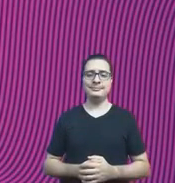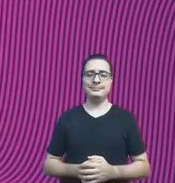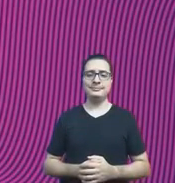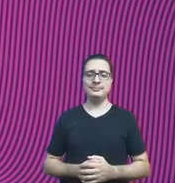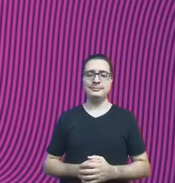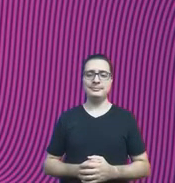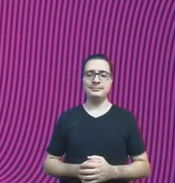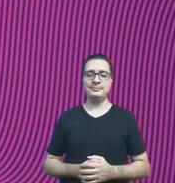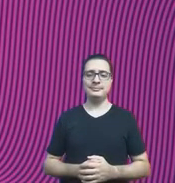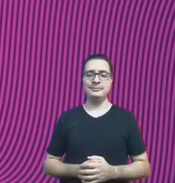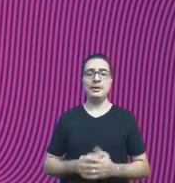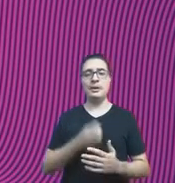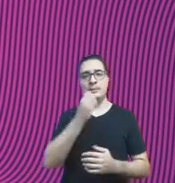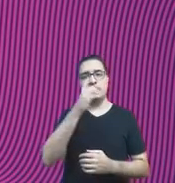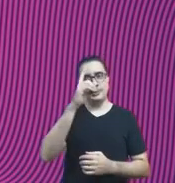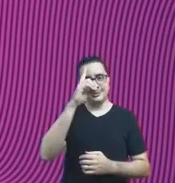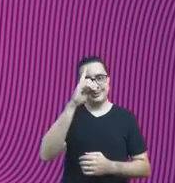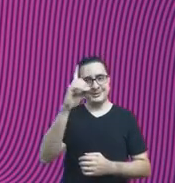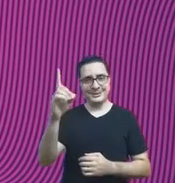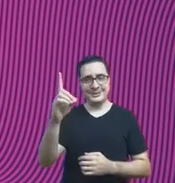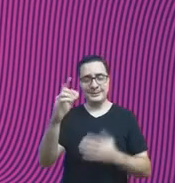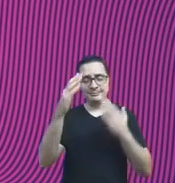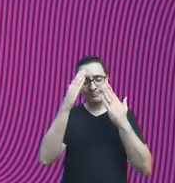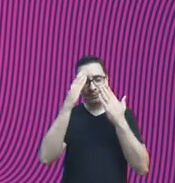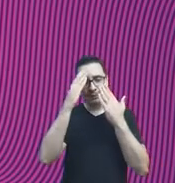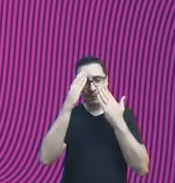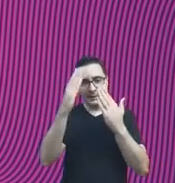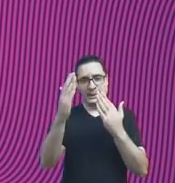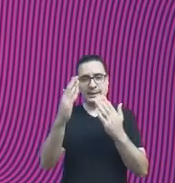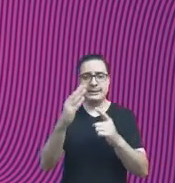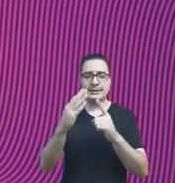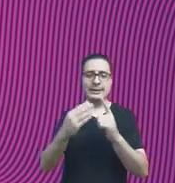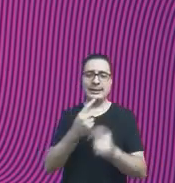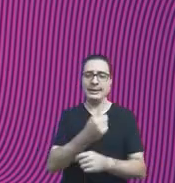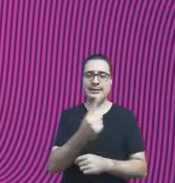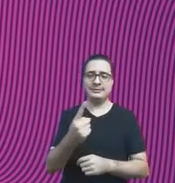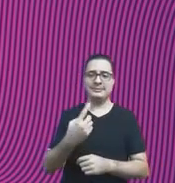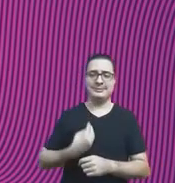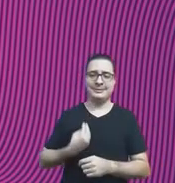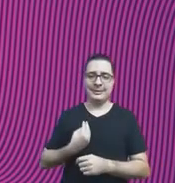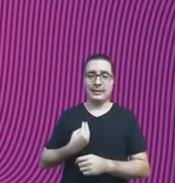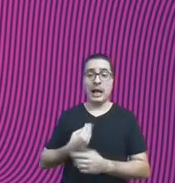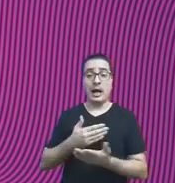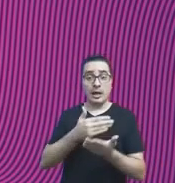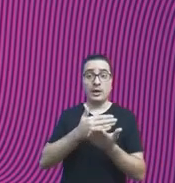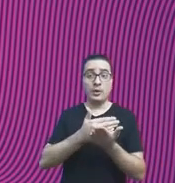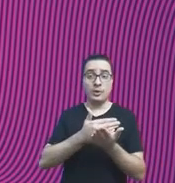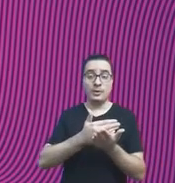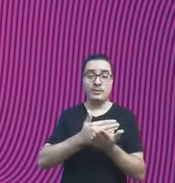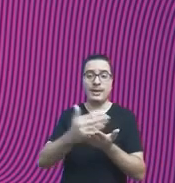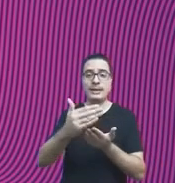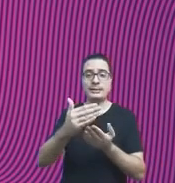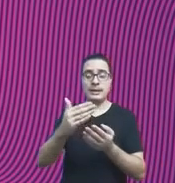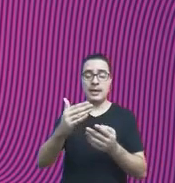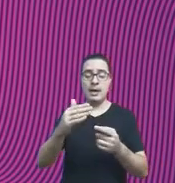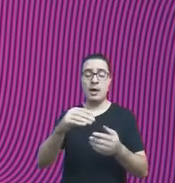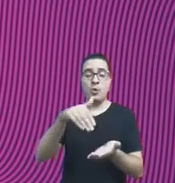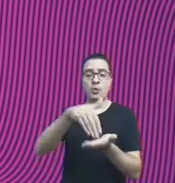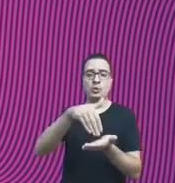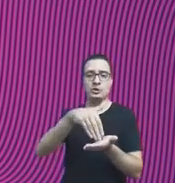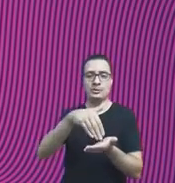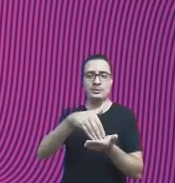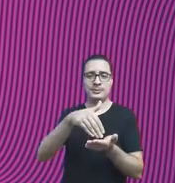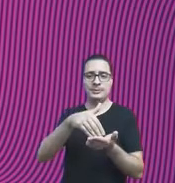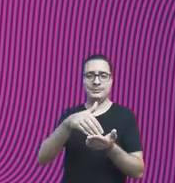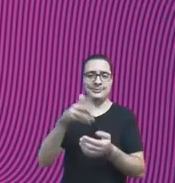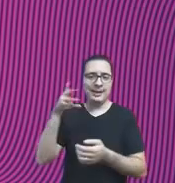Bom dia, muito obrigado pela presença de todos. E a gente começa agora o nosso último painel da plenária de gestão e saúde